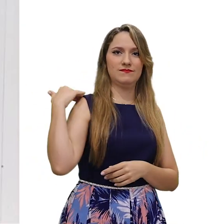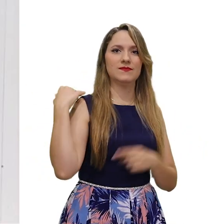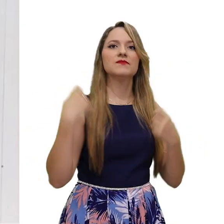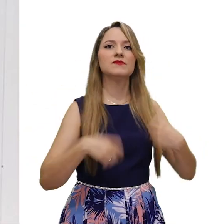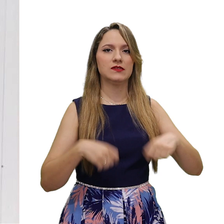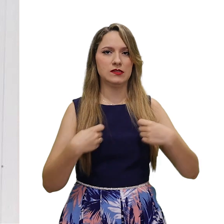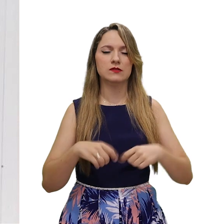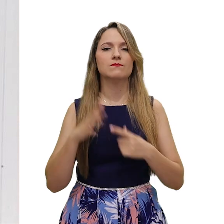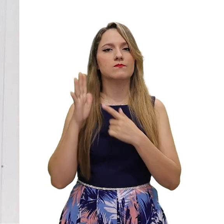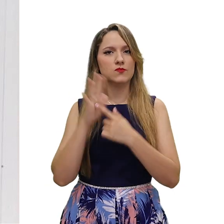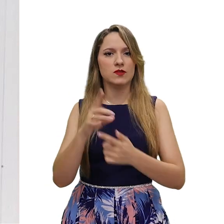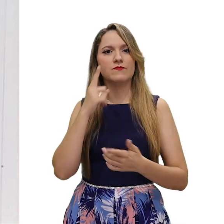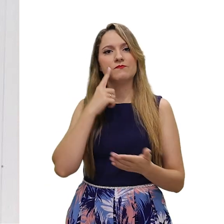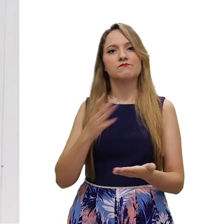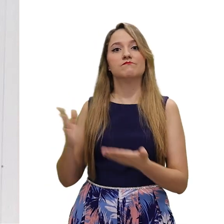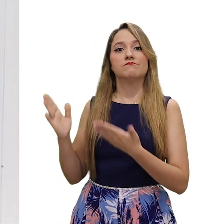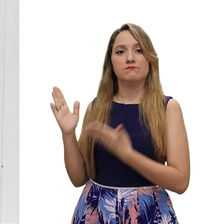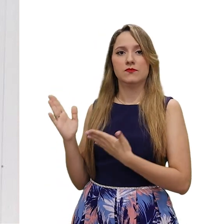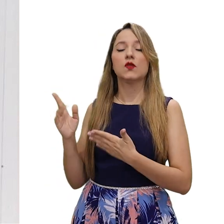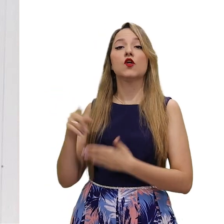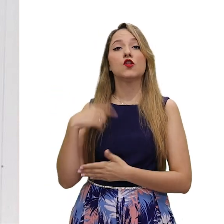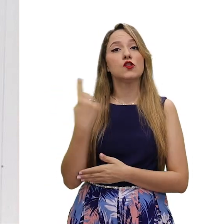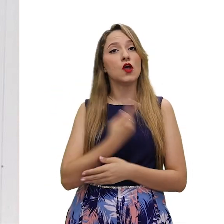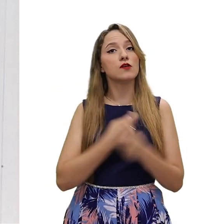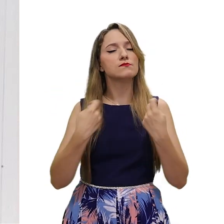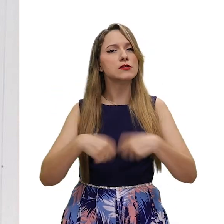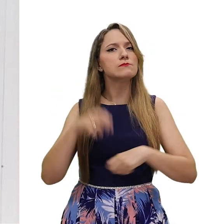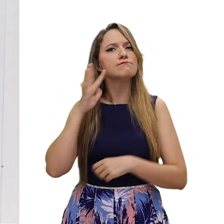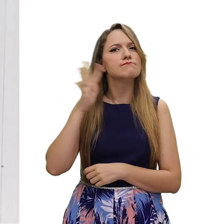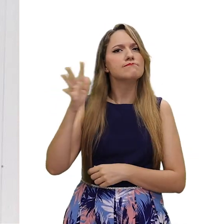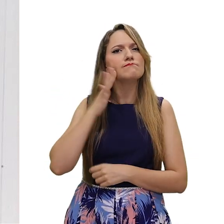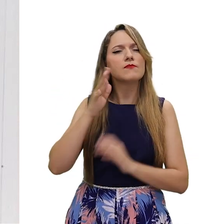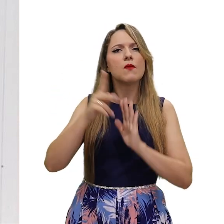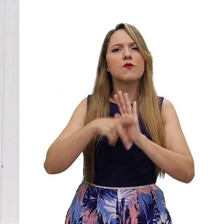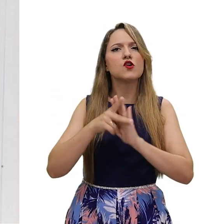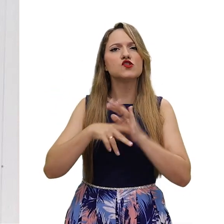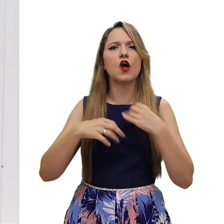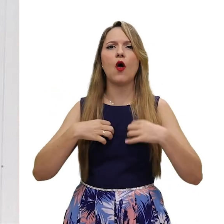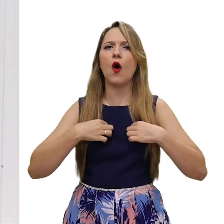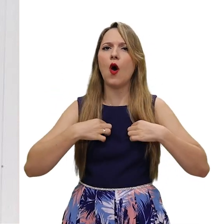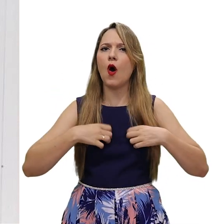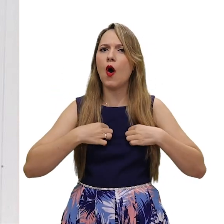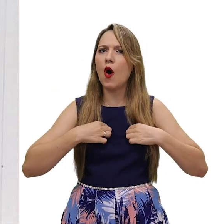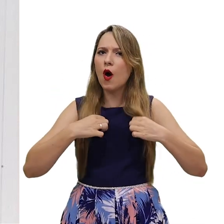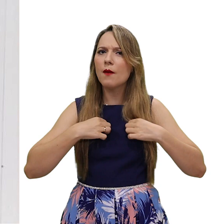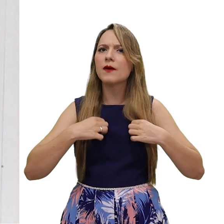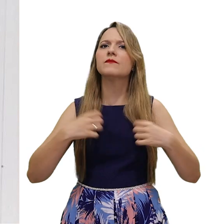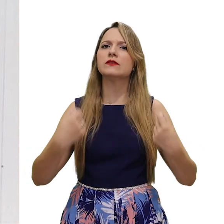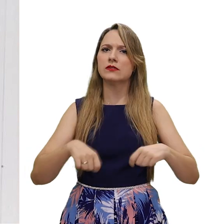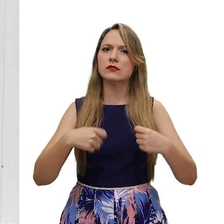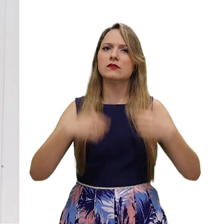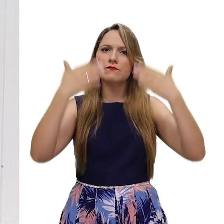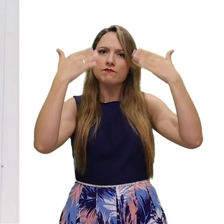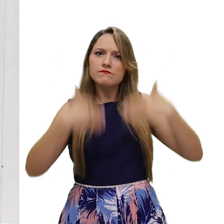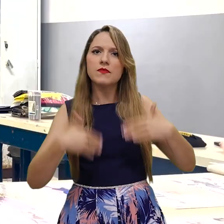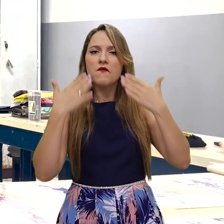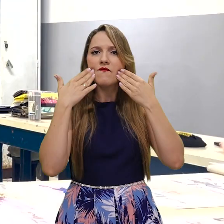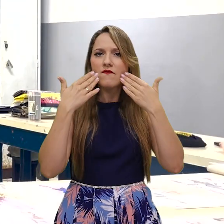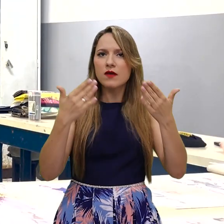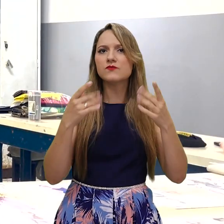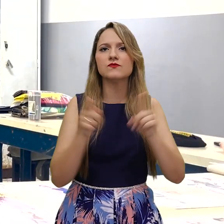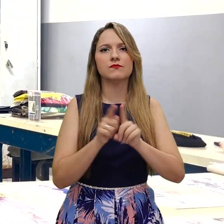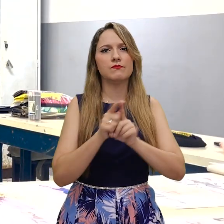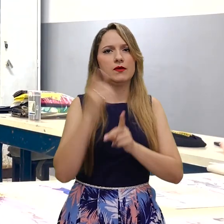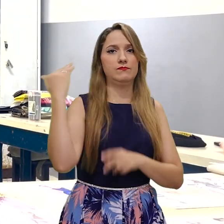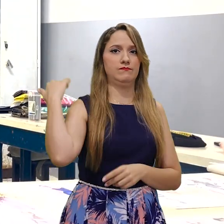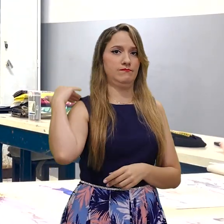tridimensionais e nós precisamos pensar no projeto, né, para vestir o corpo tanto frente quanto também nas costas. Então,